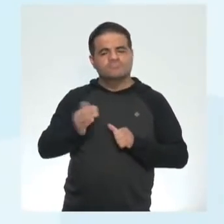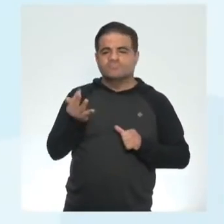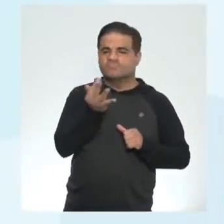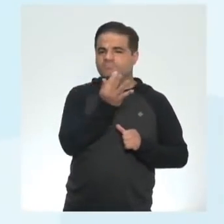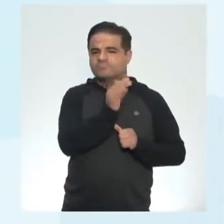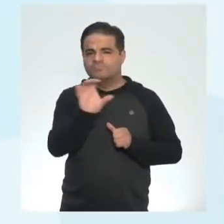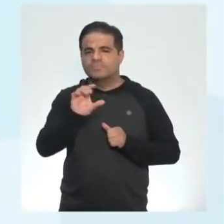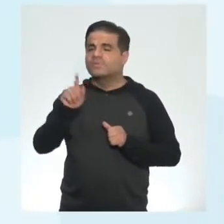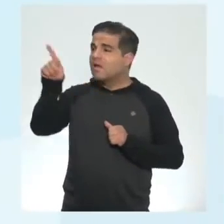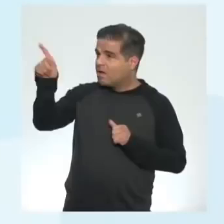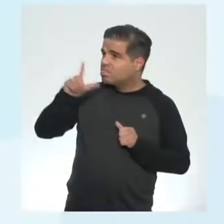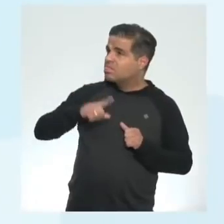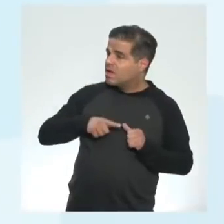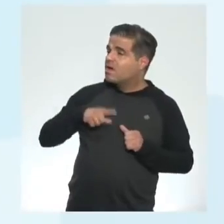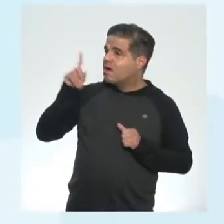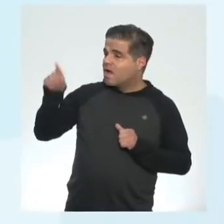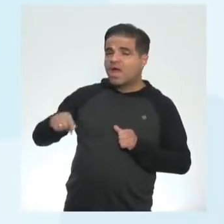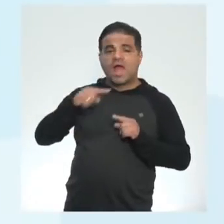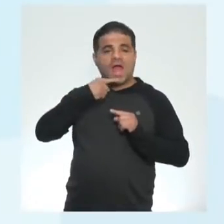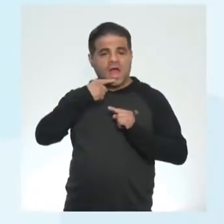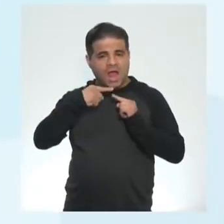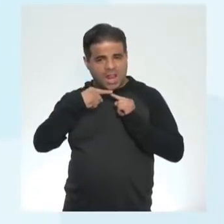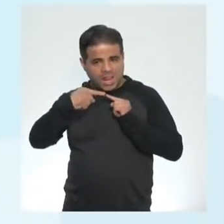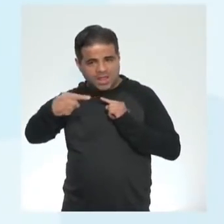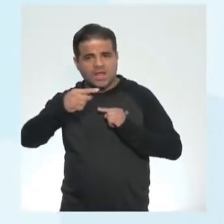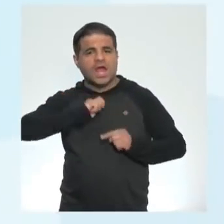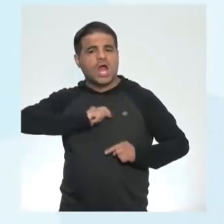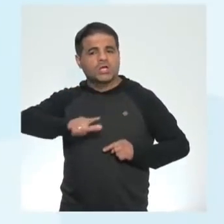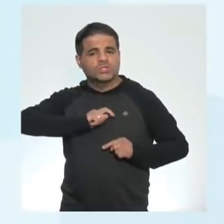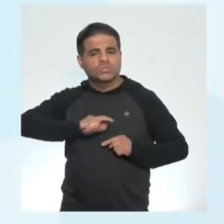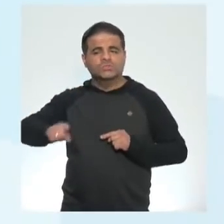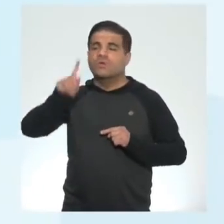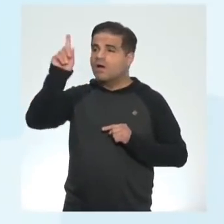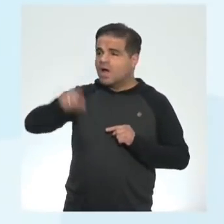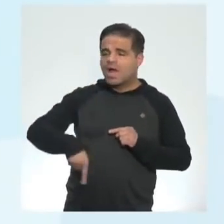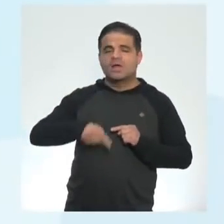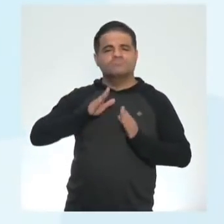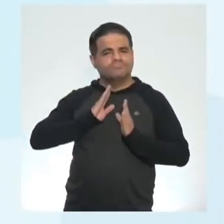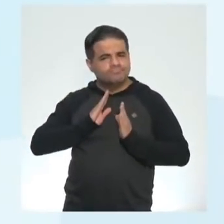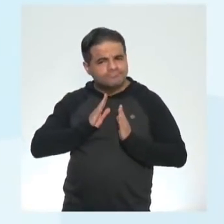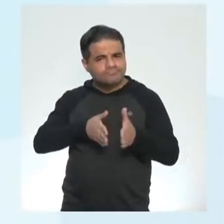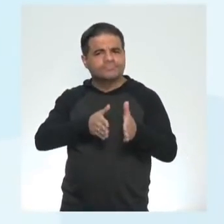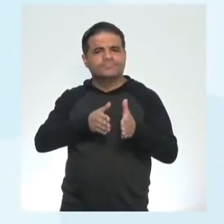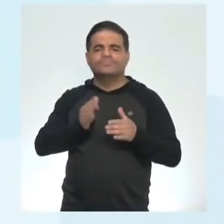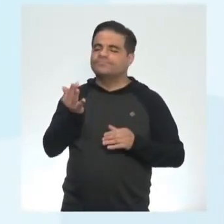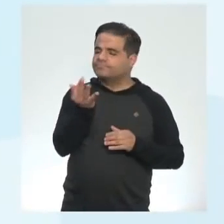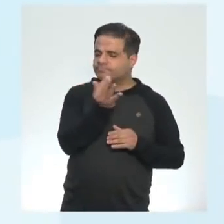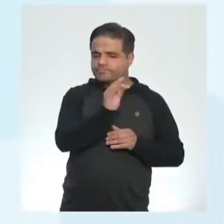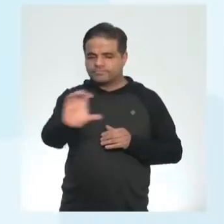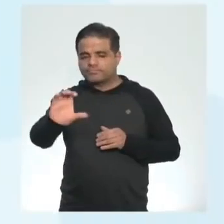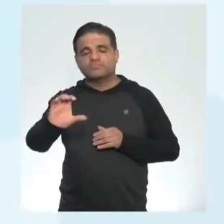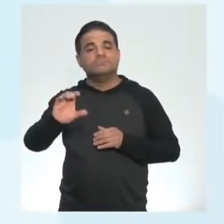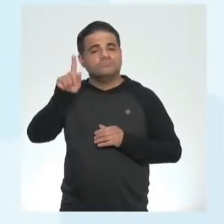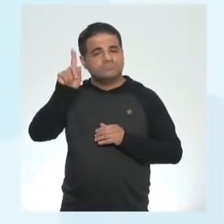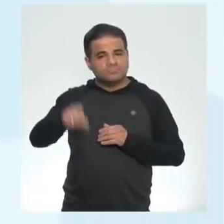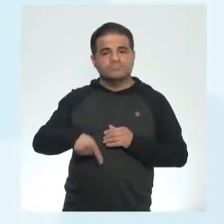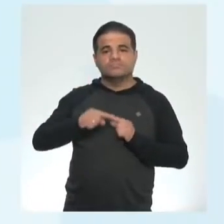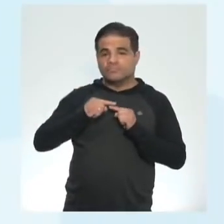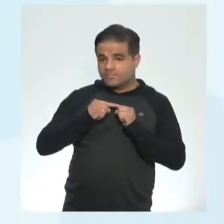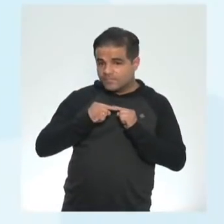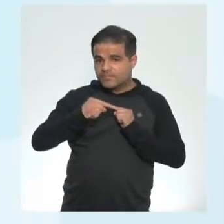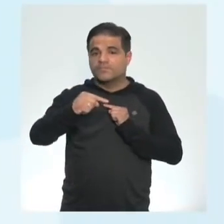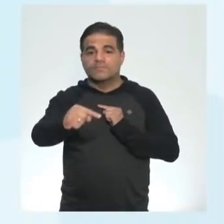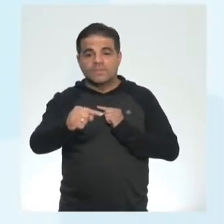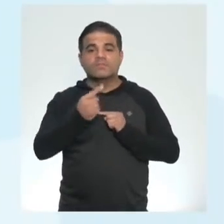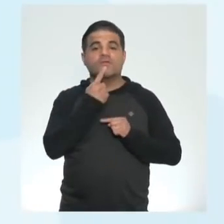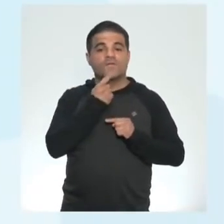francês. E aqui nós temos a linha azul, são a linha de trincheiras da França, e a